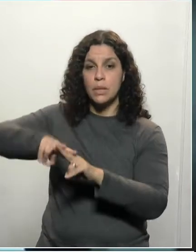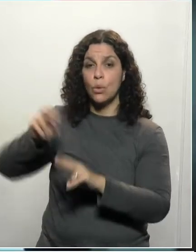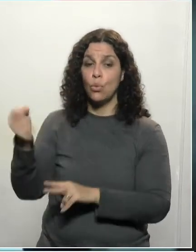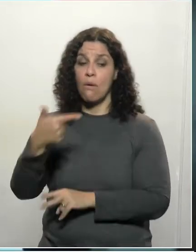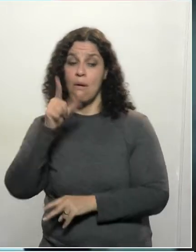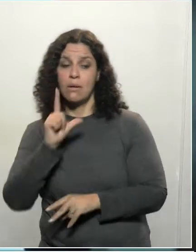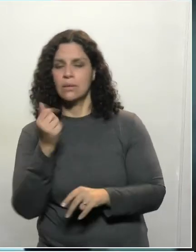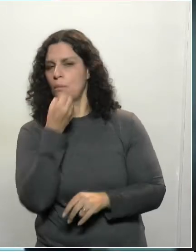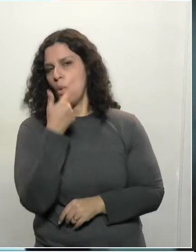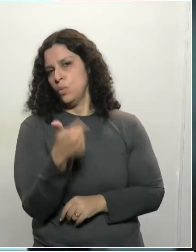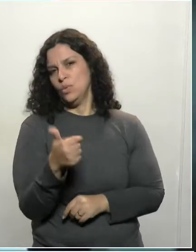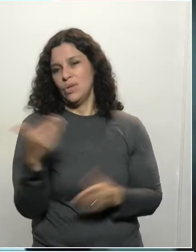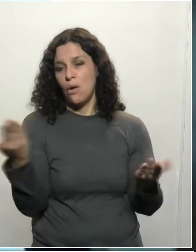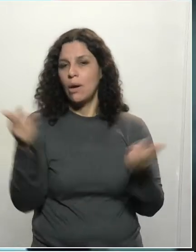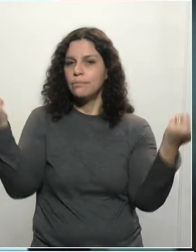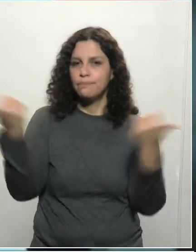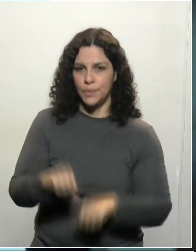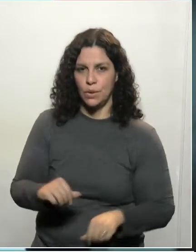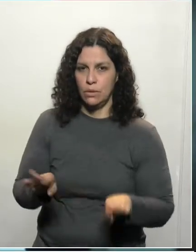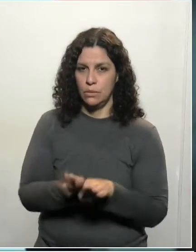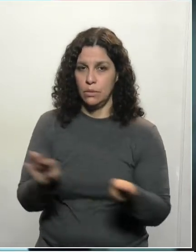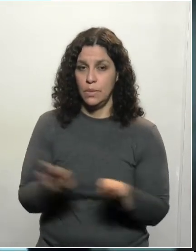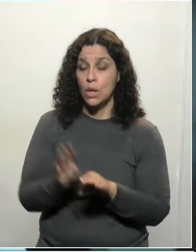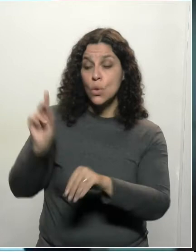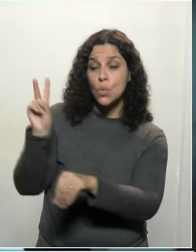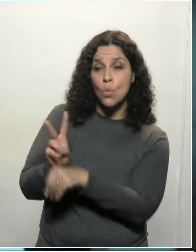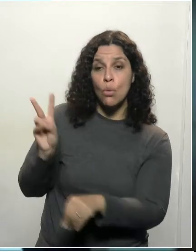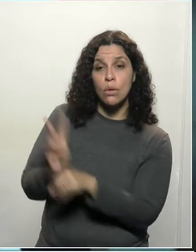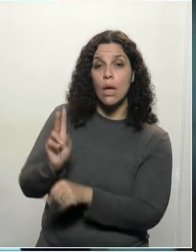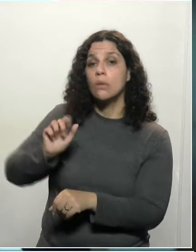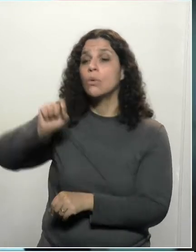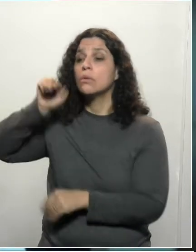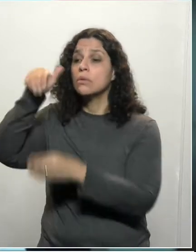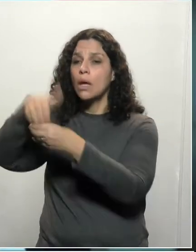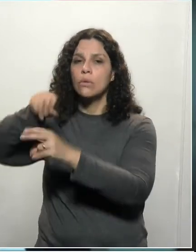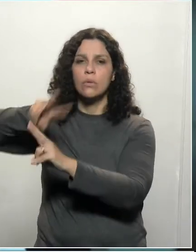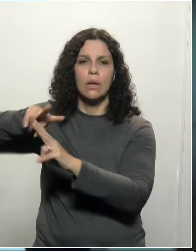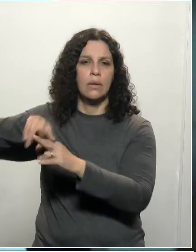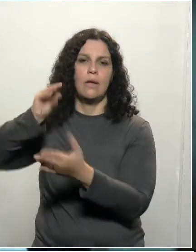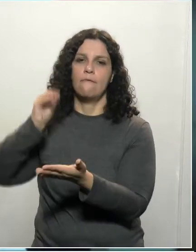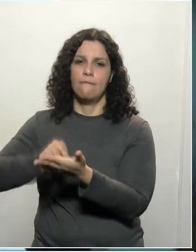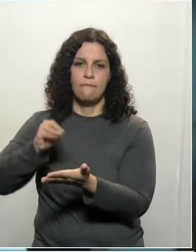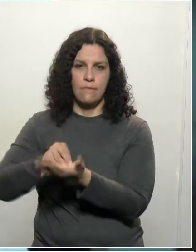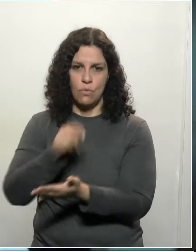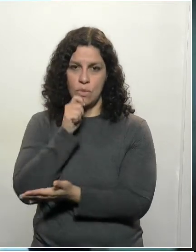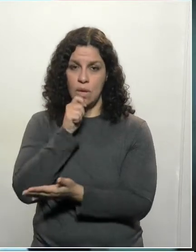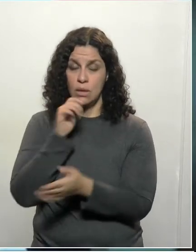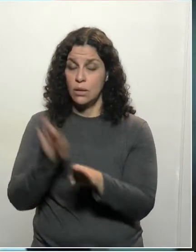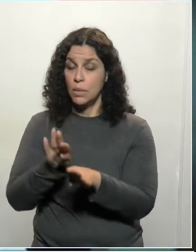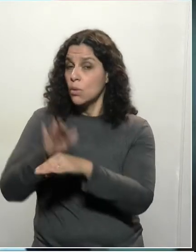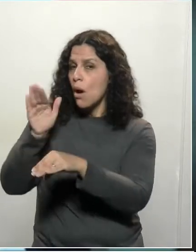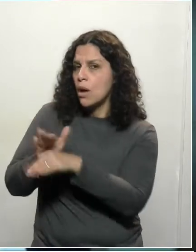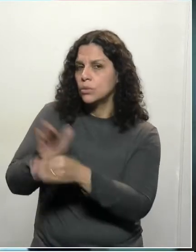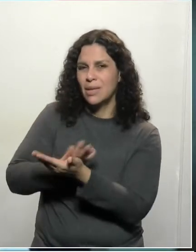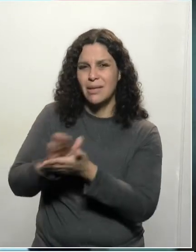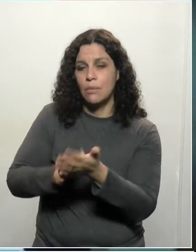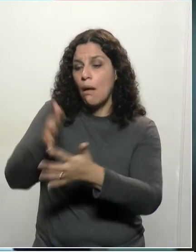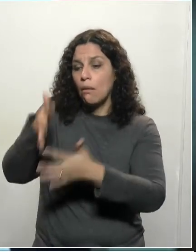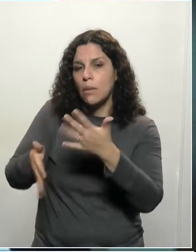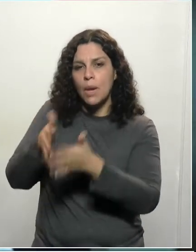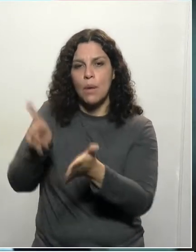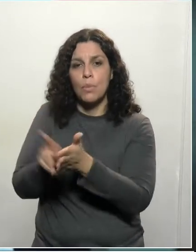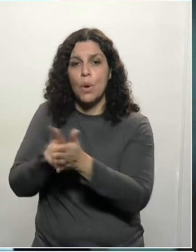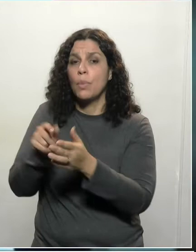que já não eram boas. As medidas de prevenção adotadas são consideradas insuficientes e não são efetivas para impedir